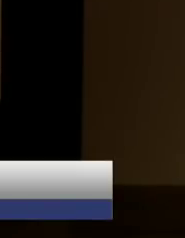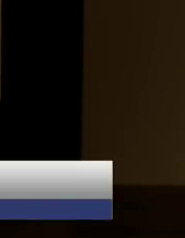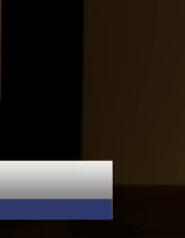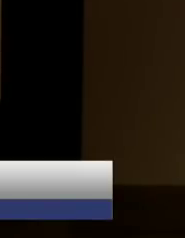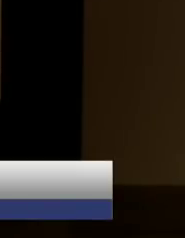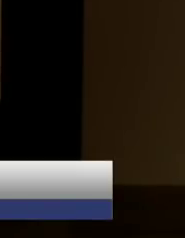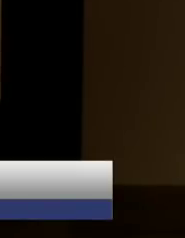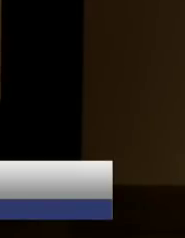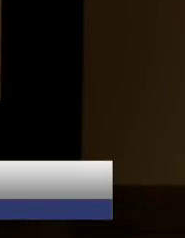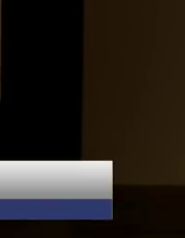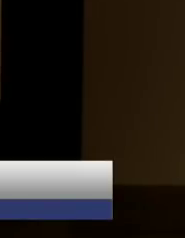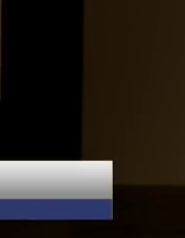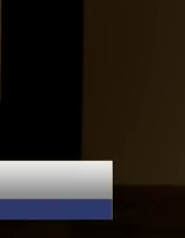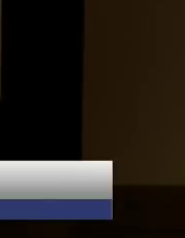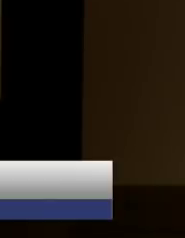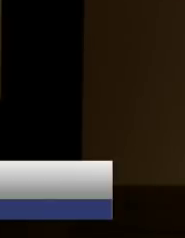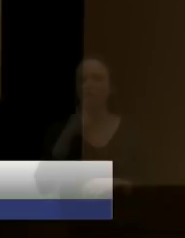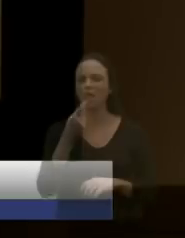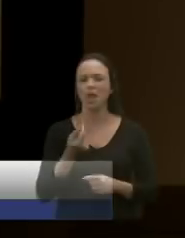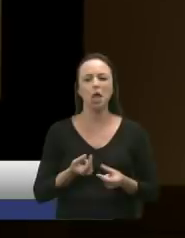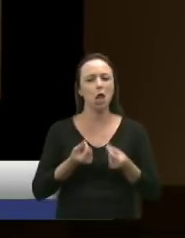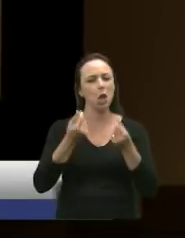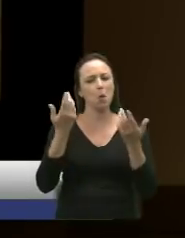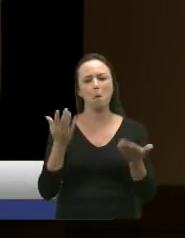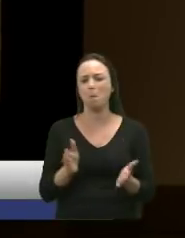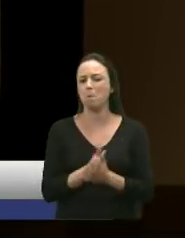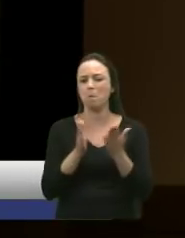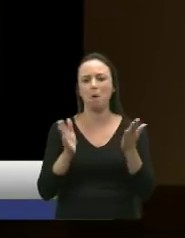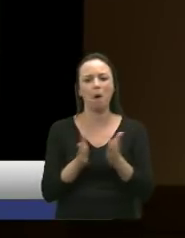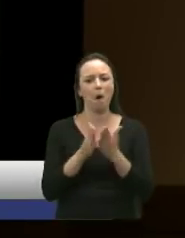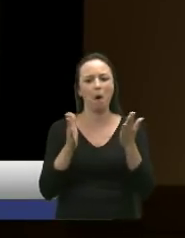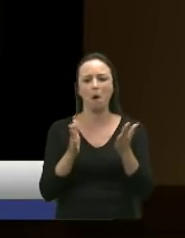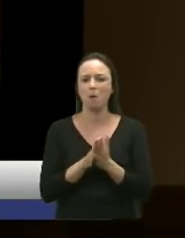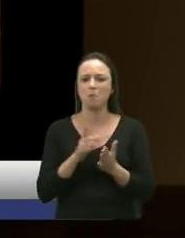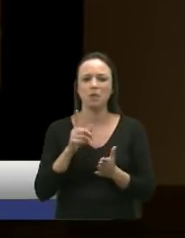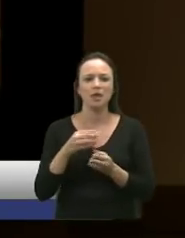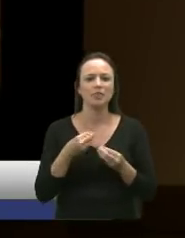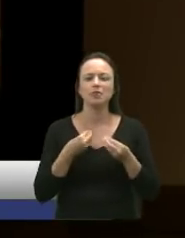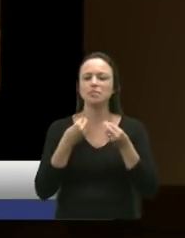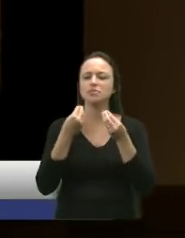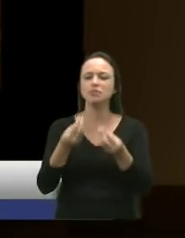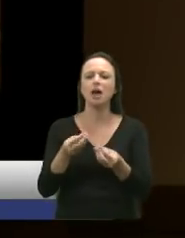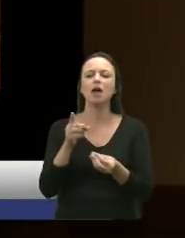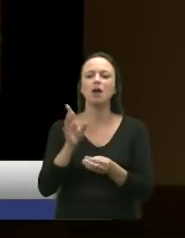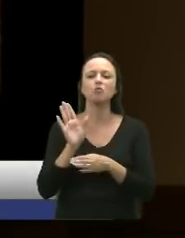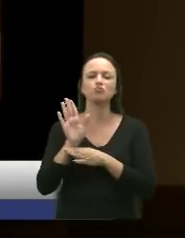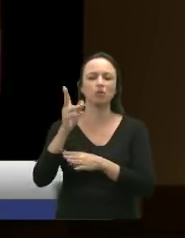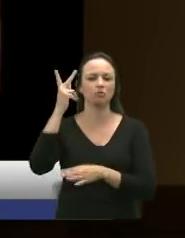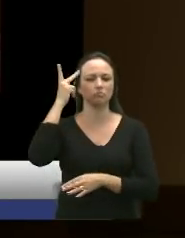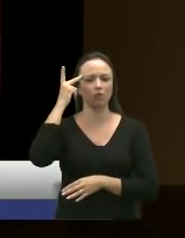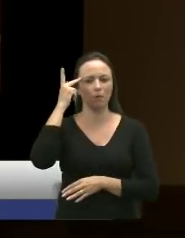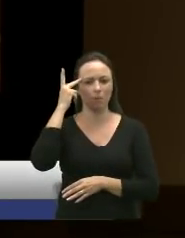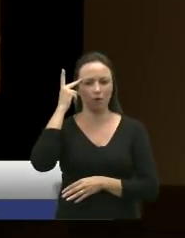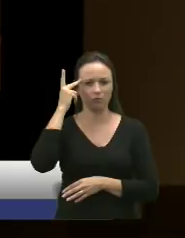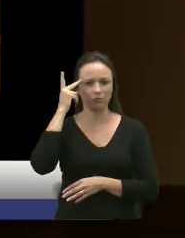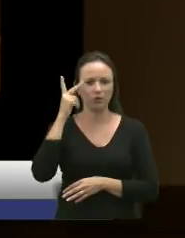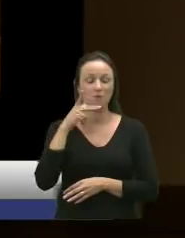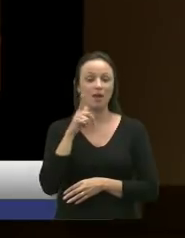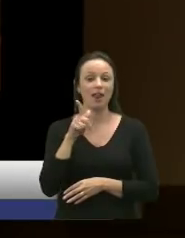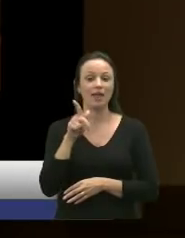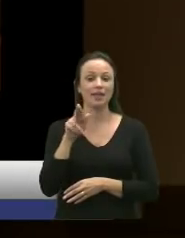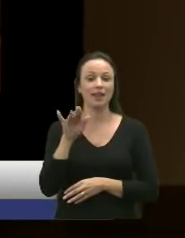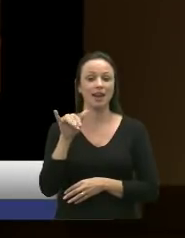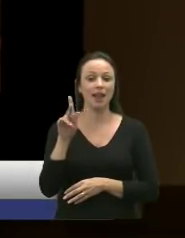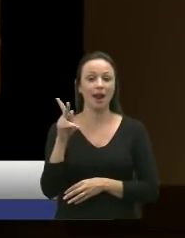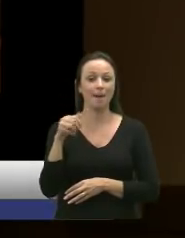Não há ninguém rico ou pobre que não traga sua contribuição para a moeda paulista. Como diz Guilherme de Almeida,